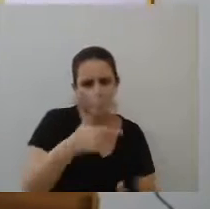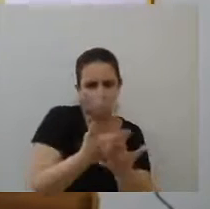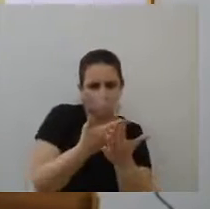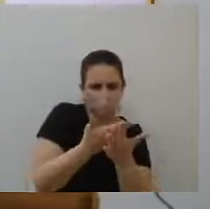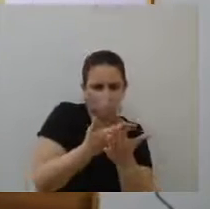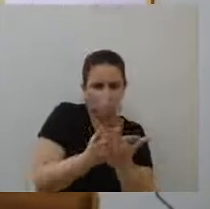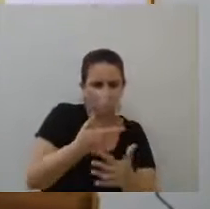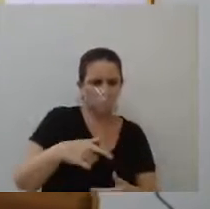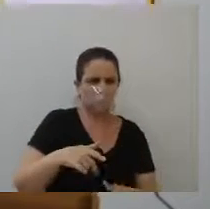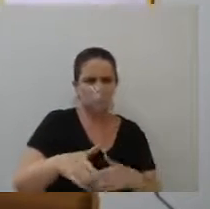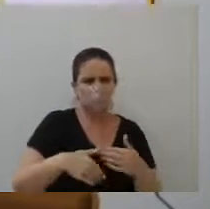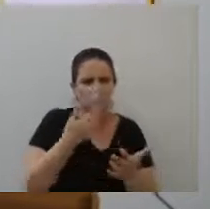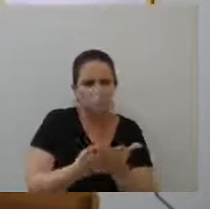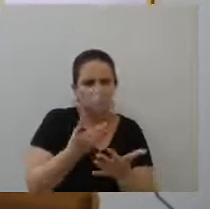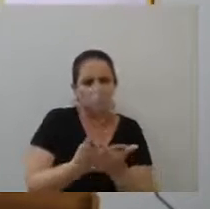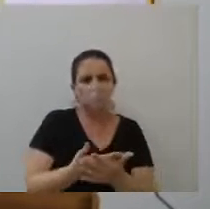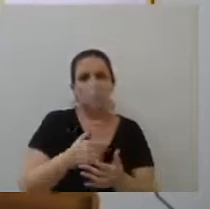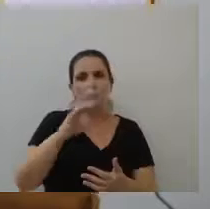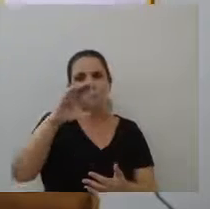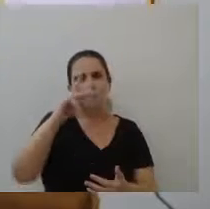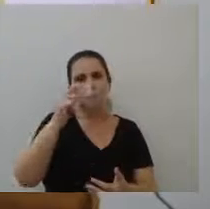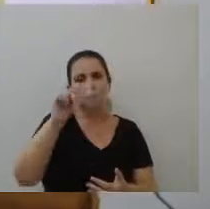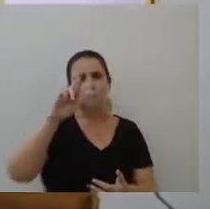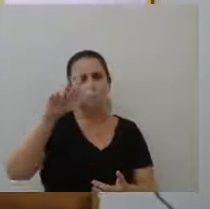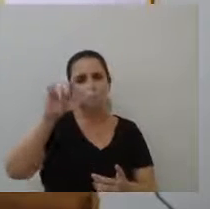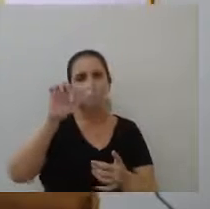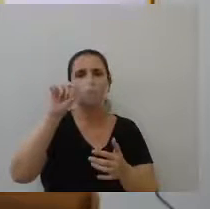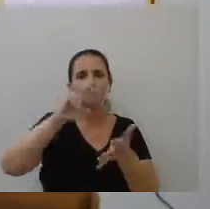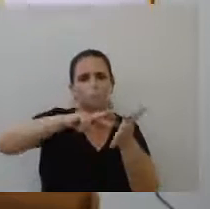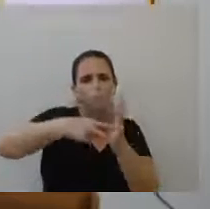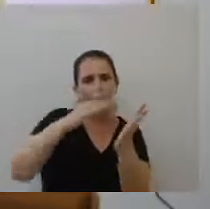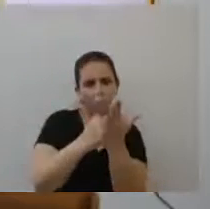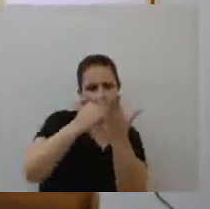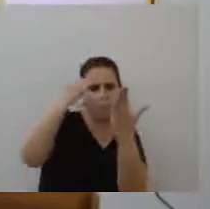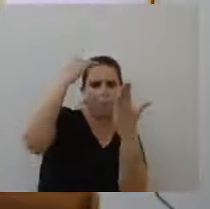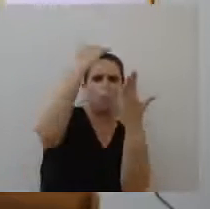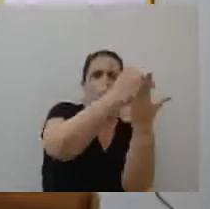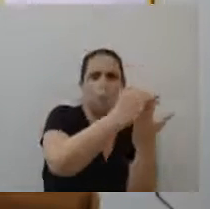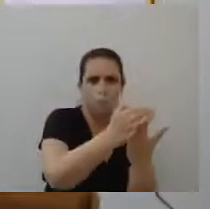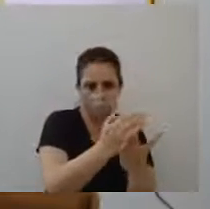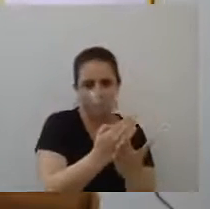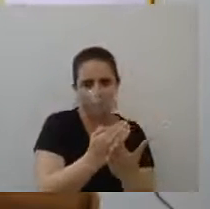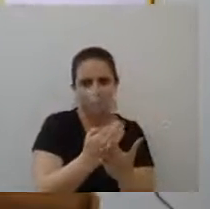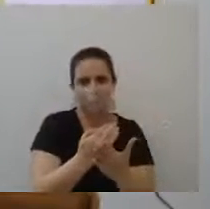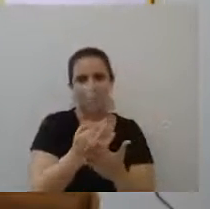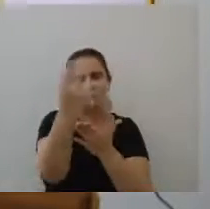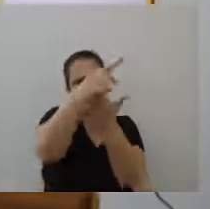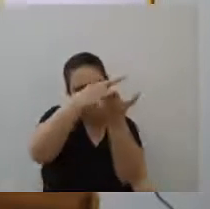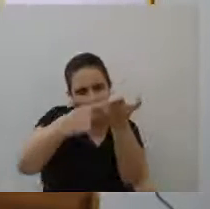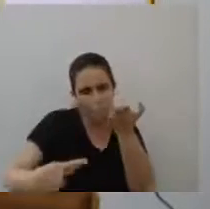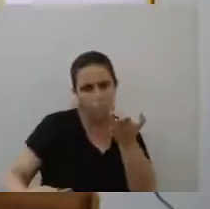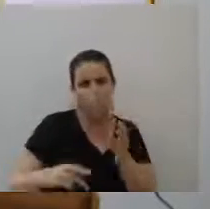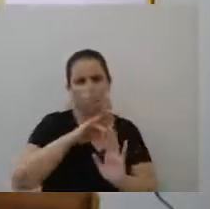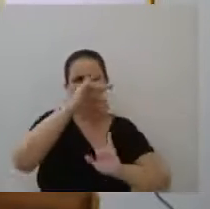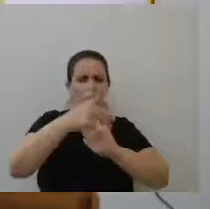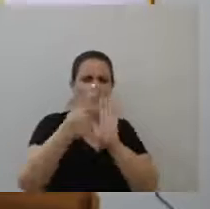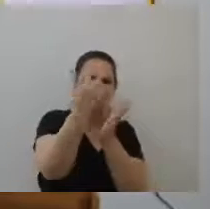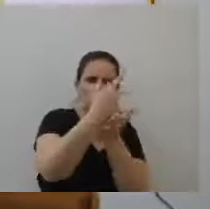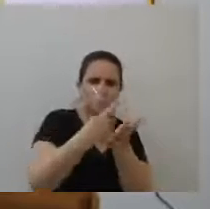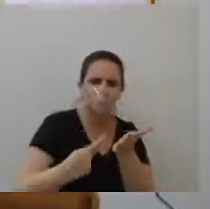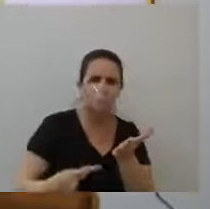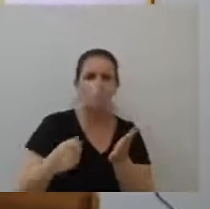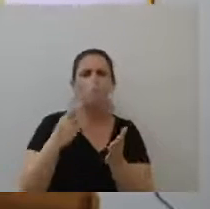vou e propago. Calma, não é desse jeito. Você não tem que confirmar o seu ponto de vista. Você tem